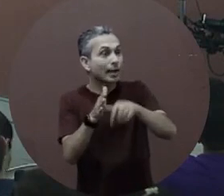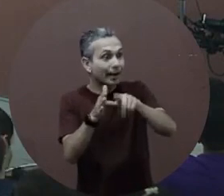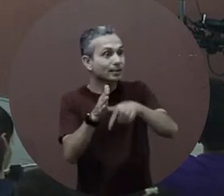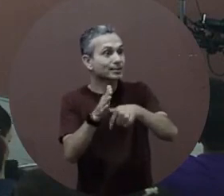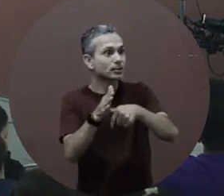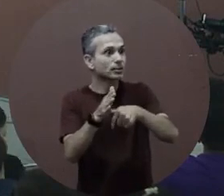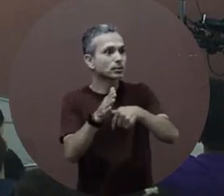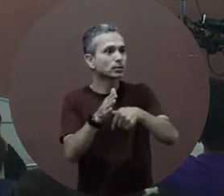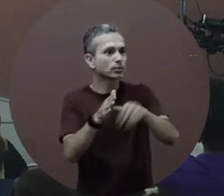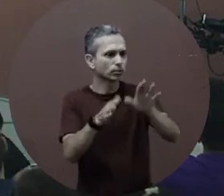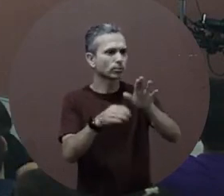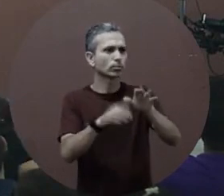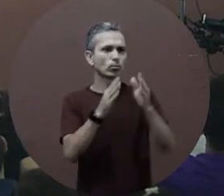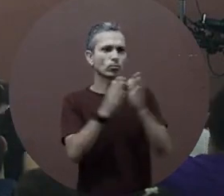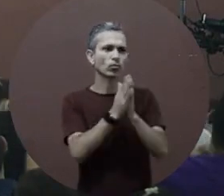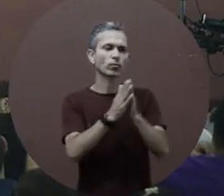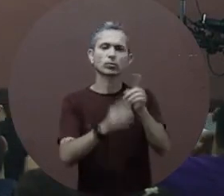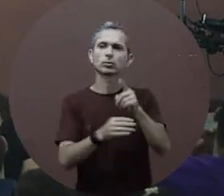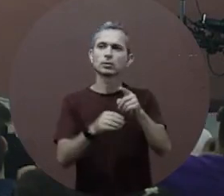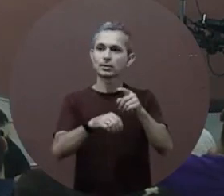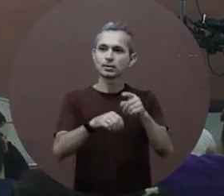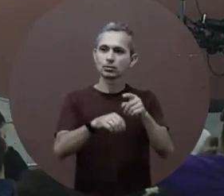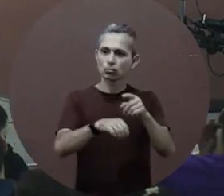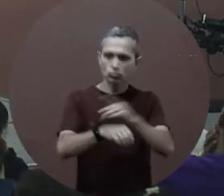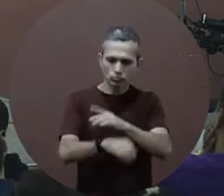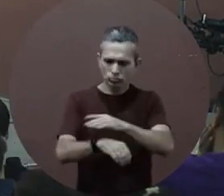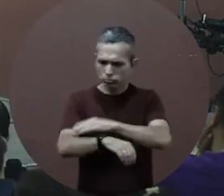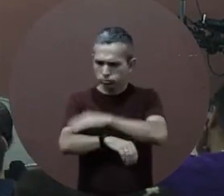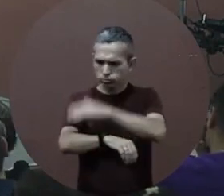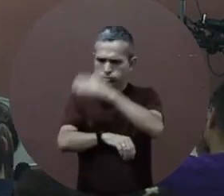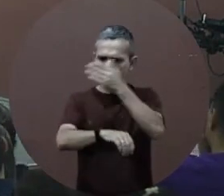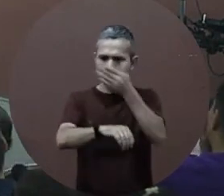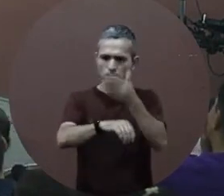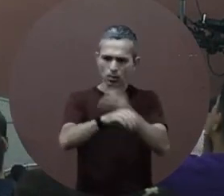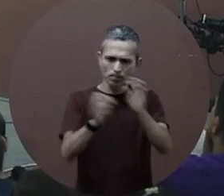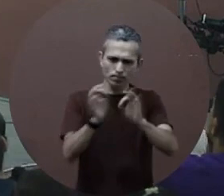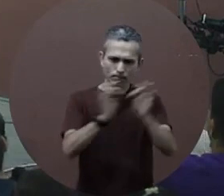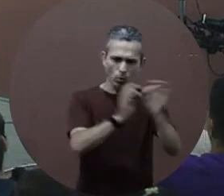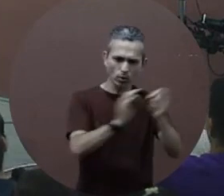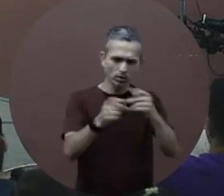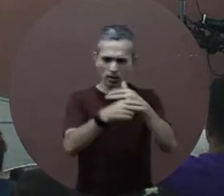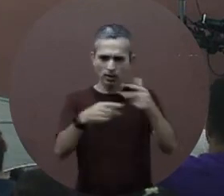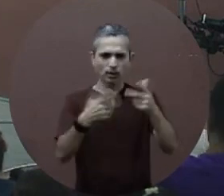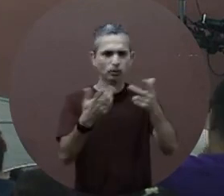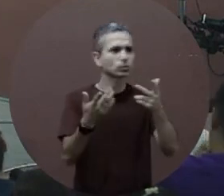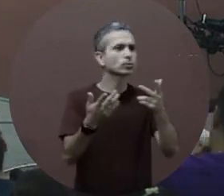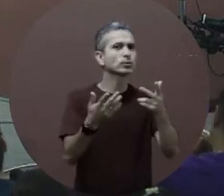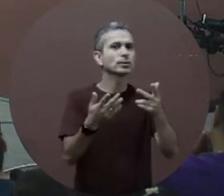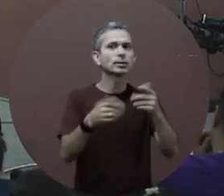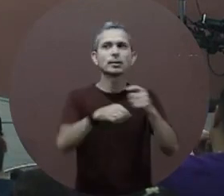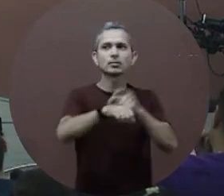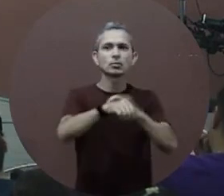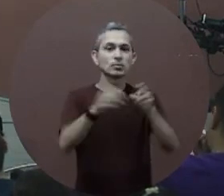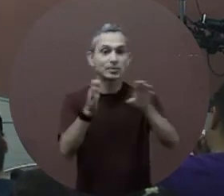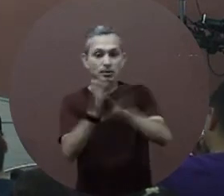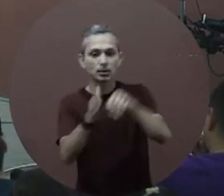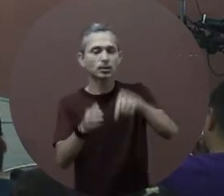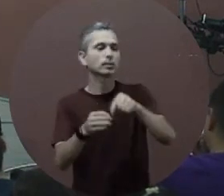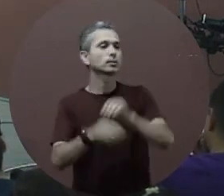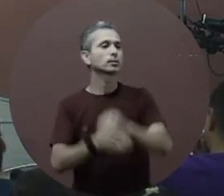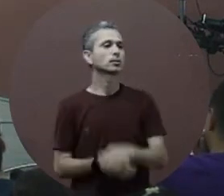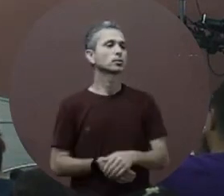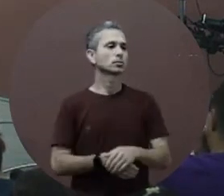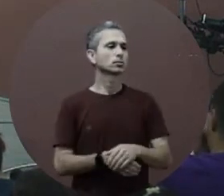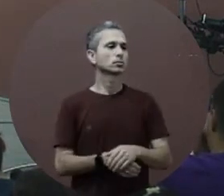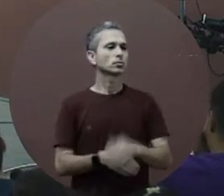sua rotina, para chegar aqui na hora. Ah, pastor, mas eu começo de meio-dia a me arrumar e só chego, então se arrume de 10 horas da manhã.